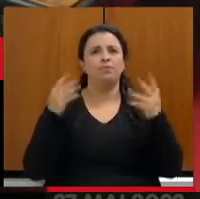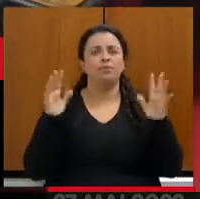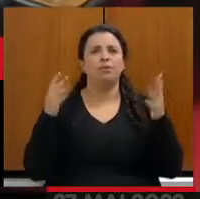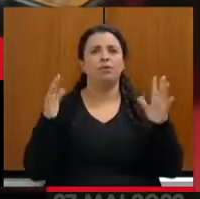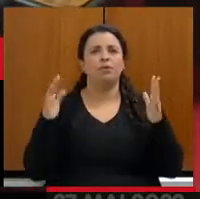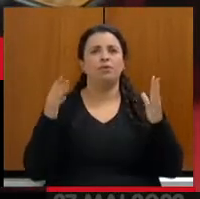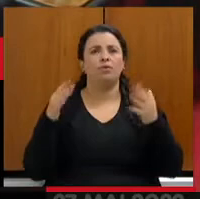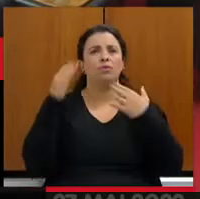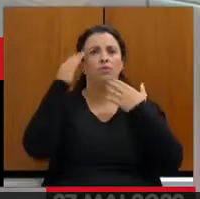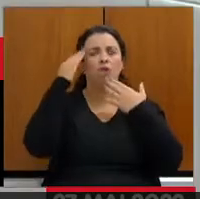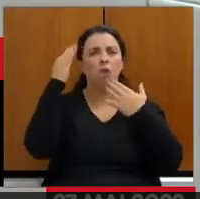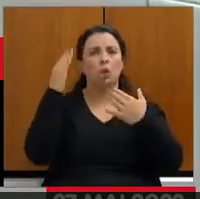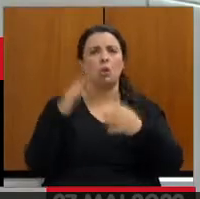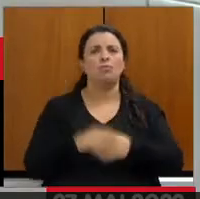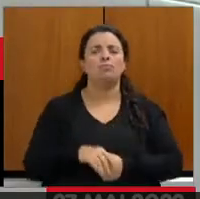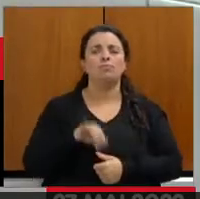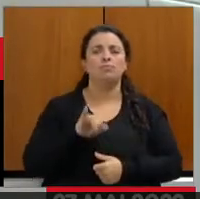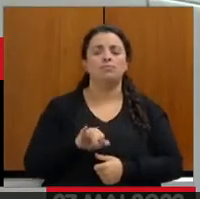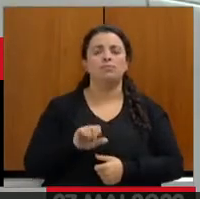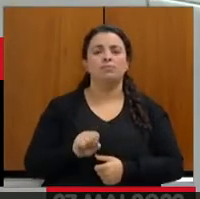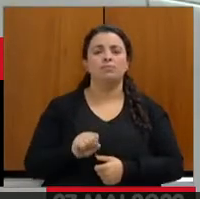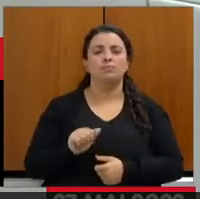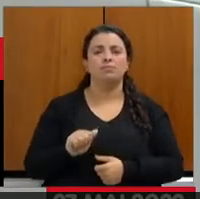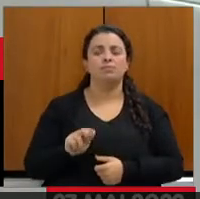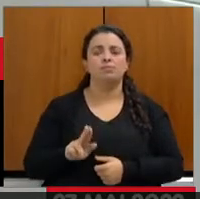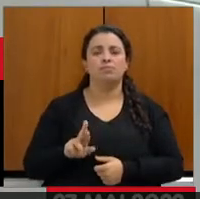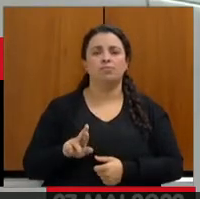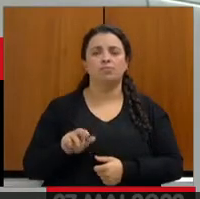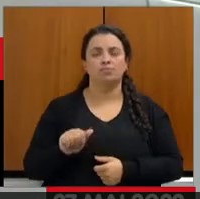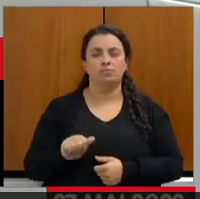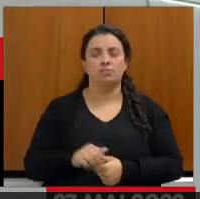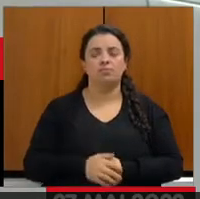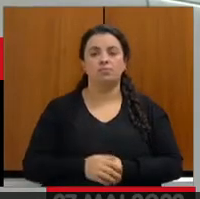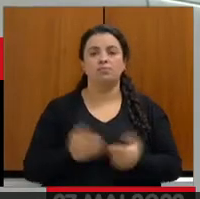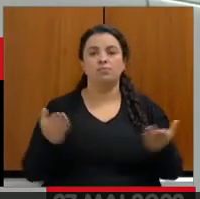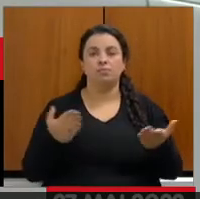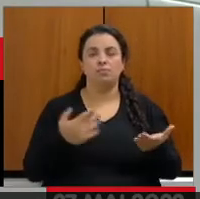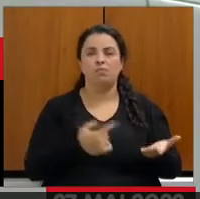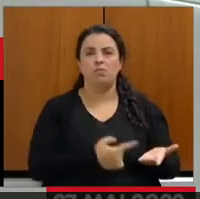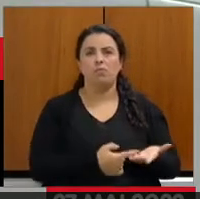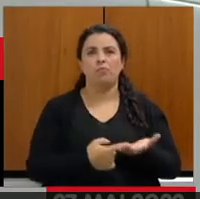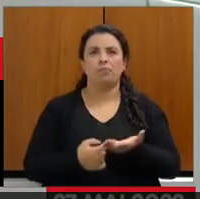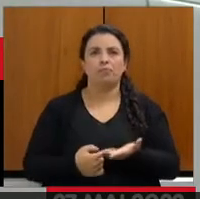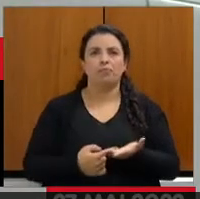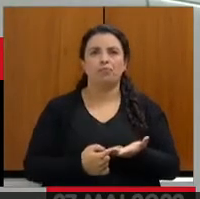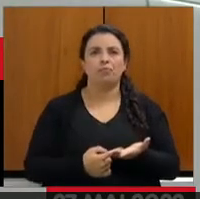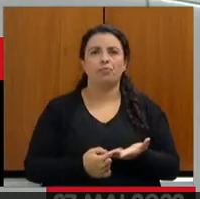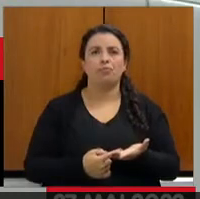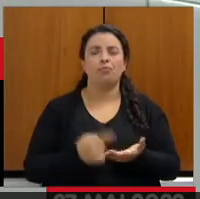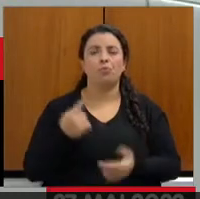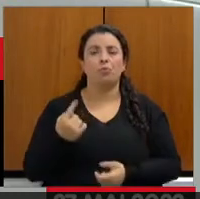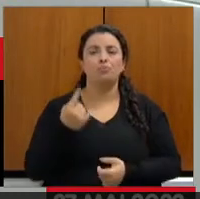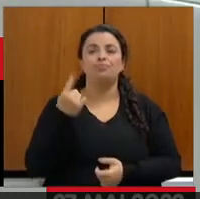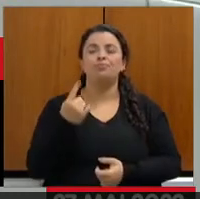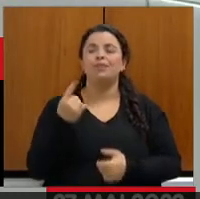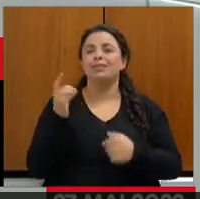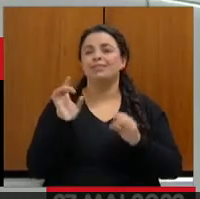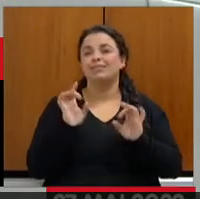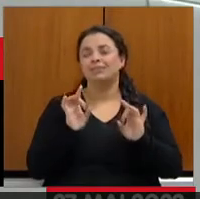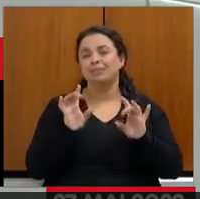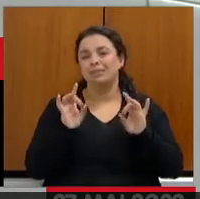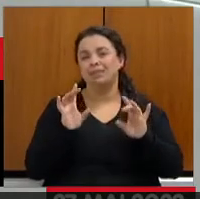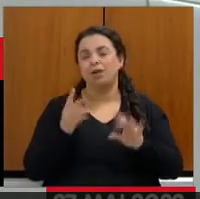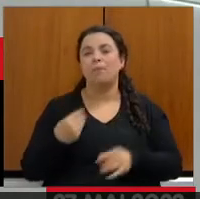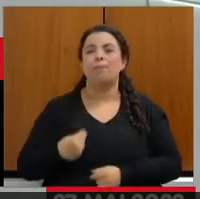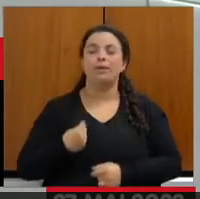é muito obrigada Isaura vamos convidar agora gente uma querida participante